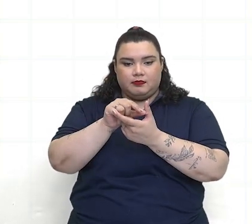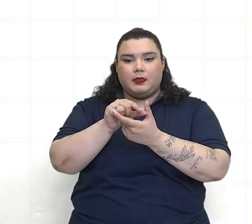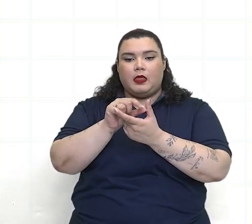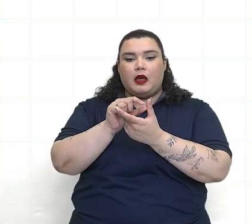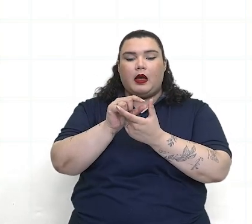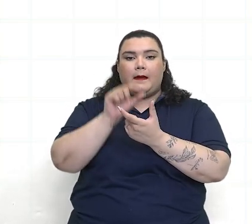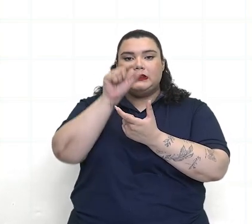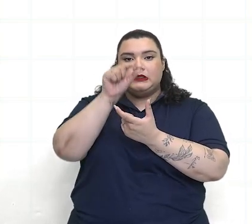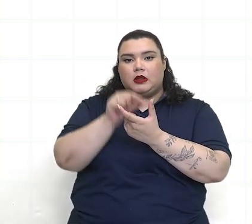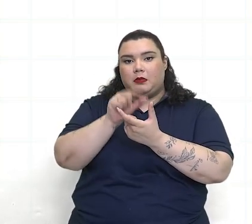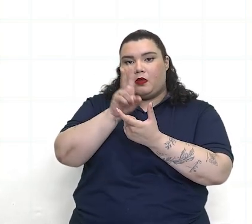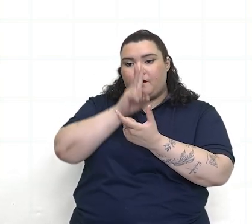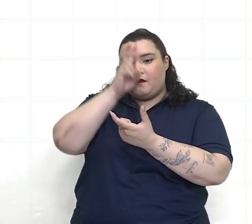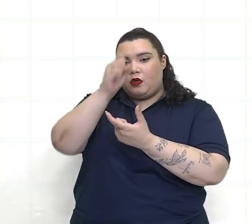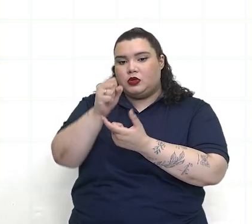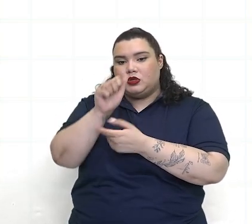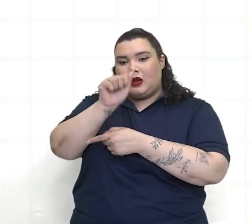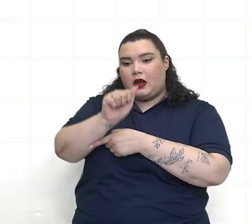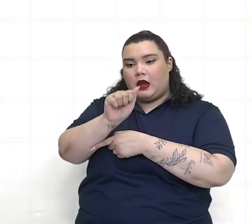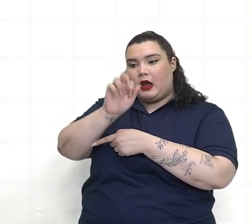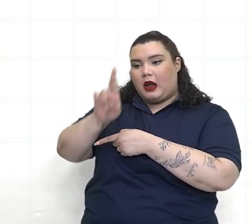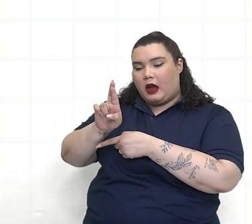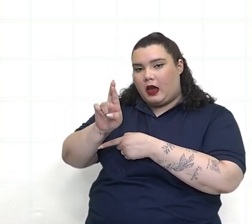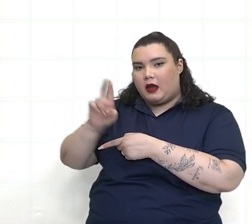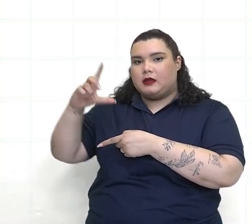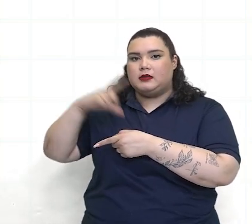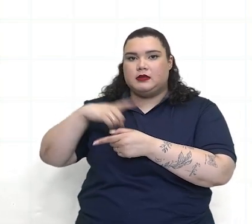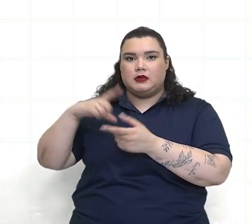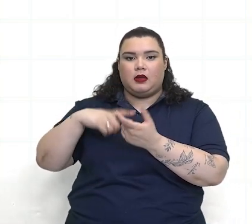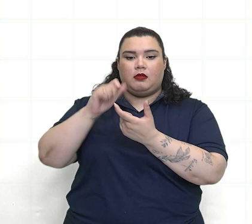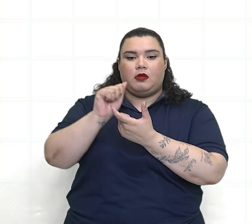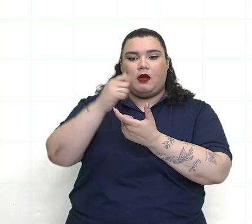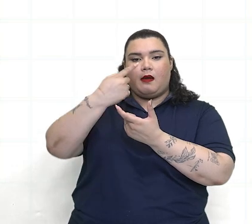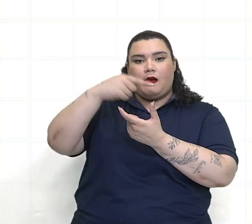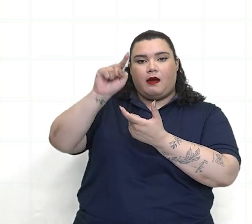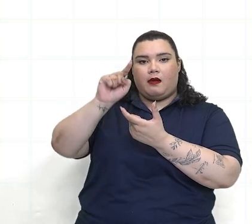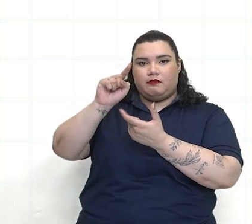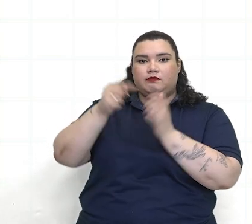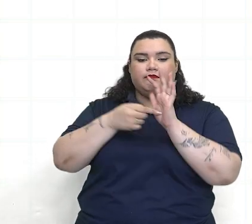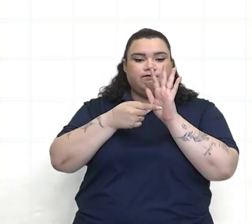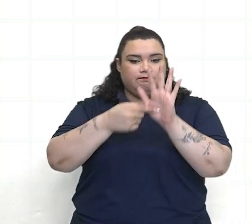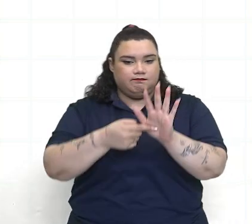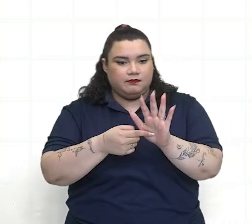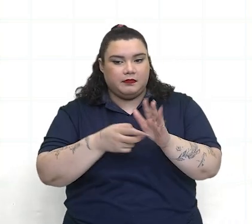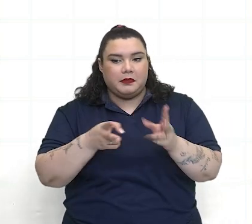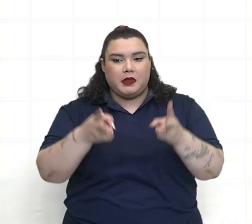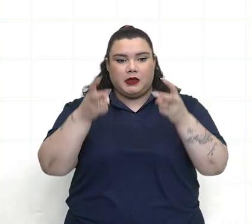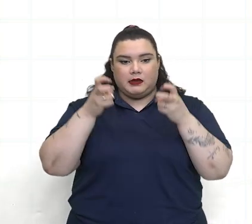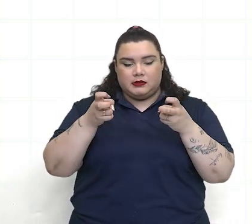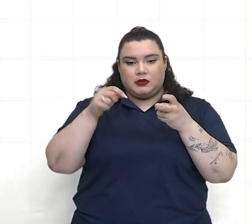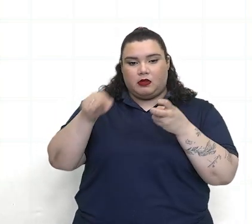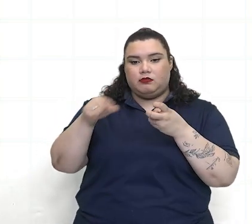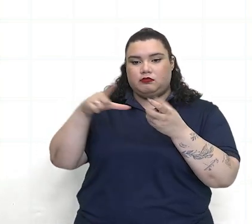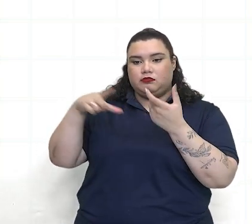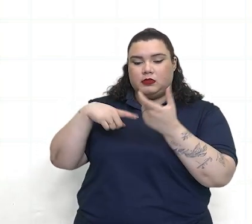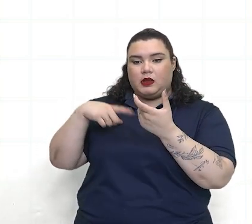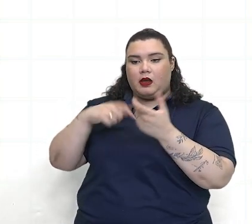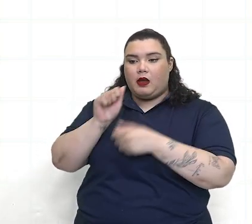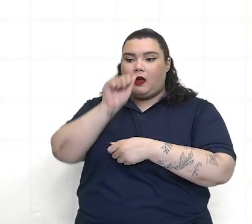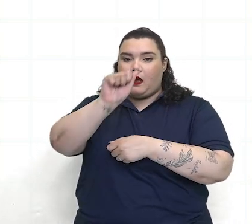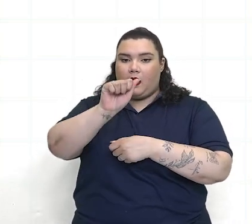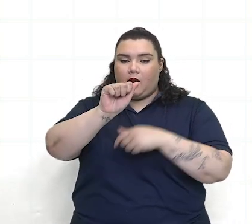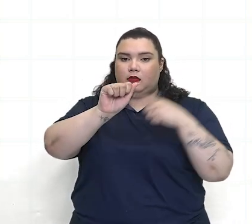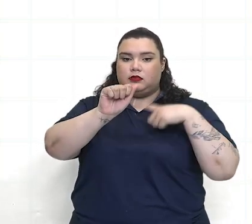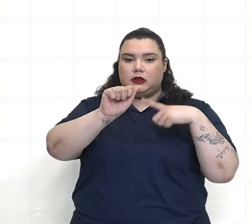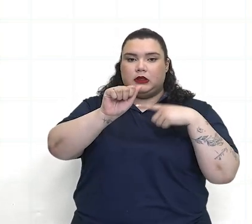ar, ela tem uma acentuação gráfica. Você está notando aqui o acento